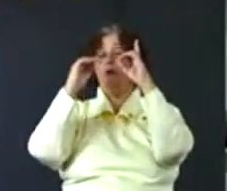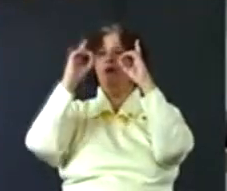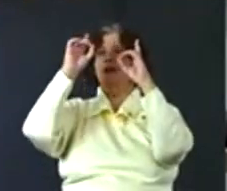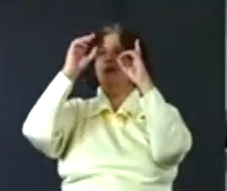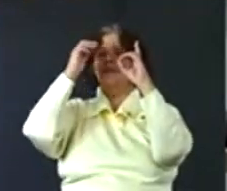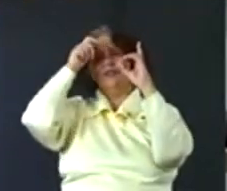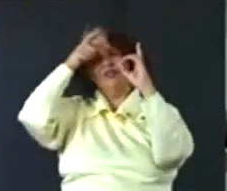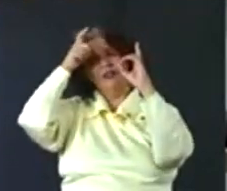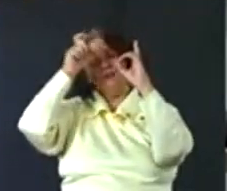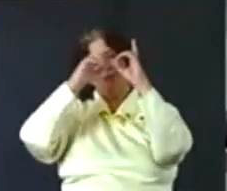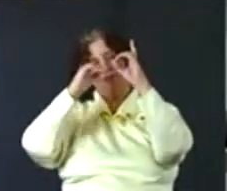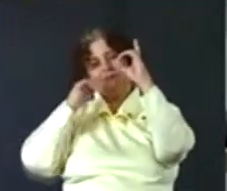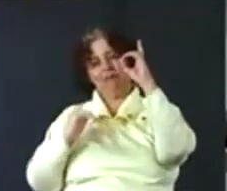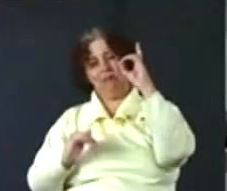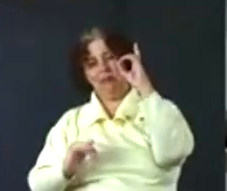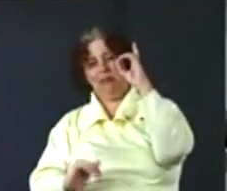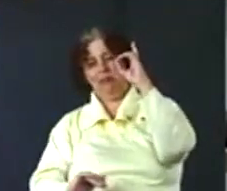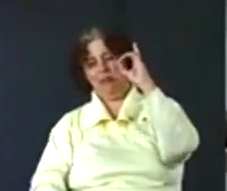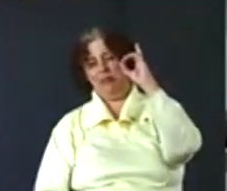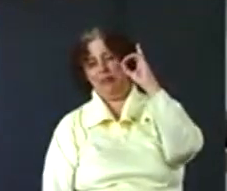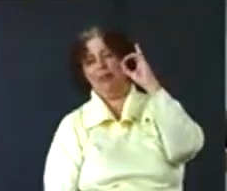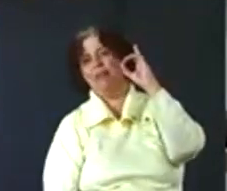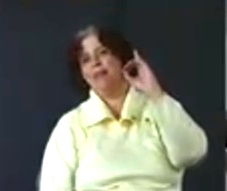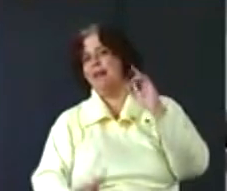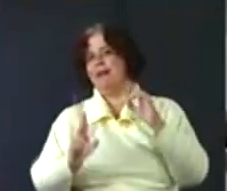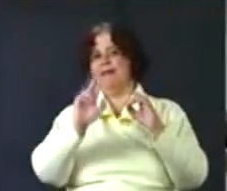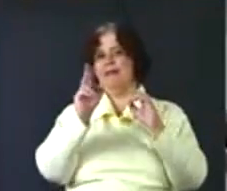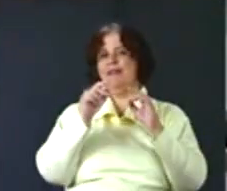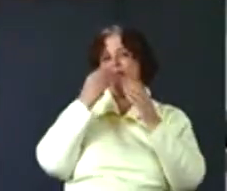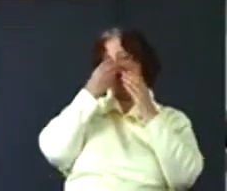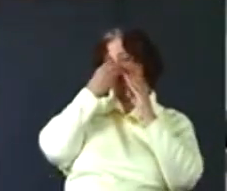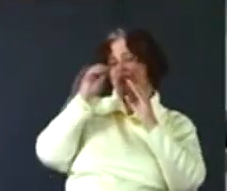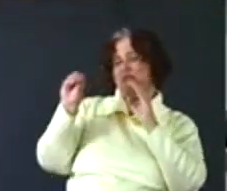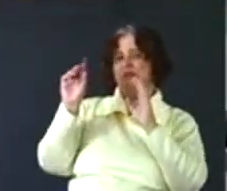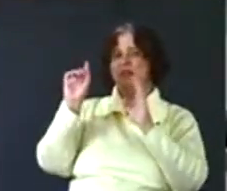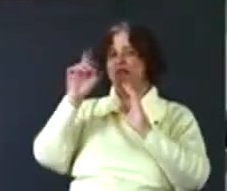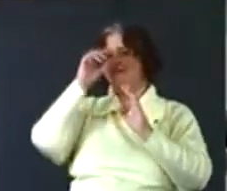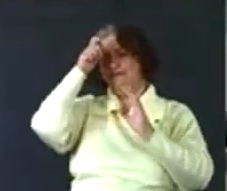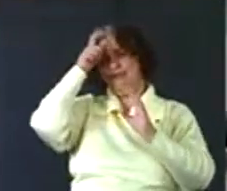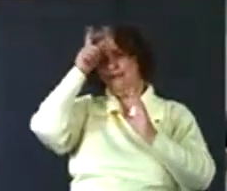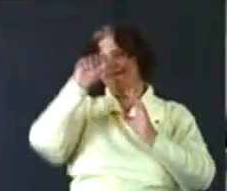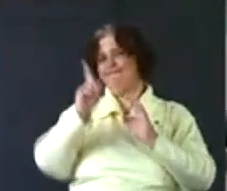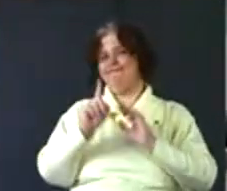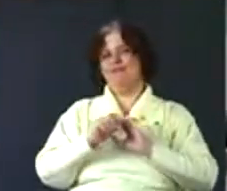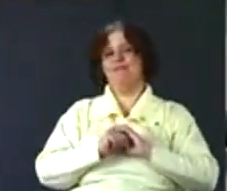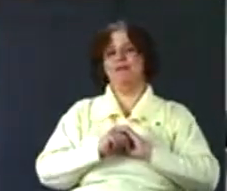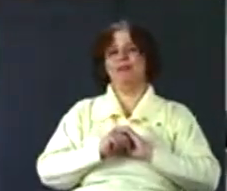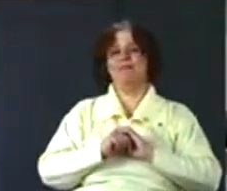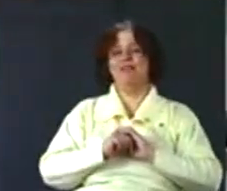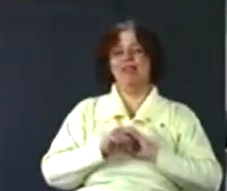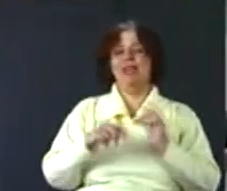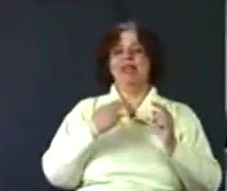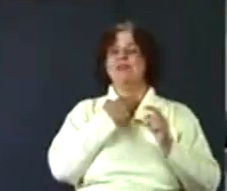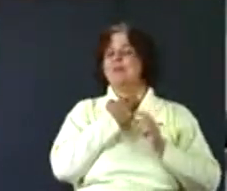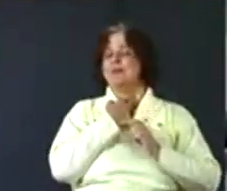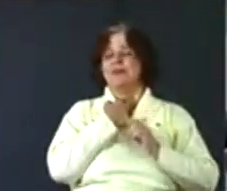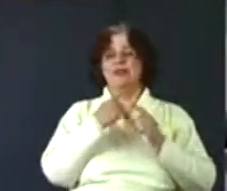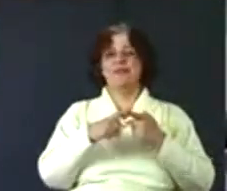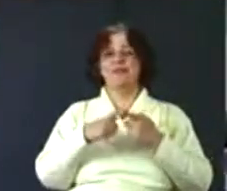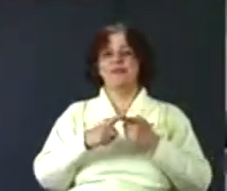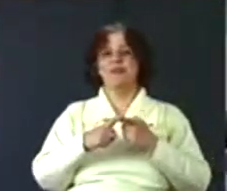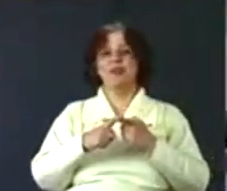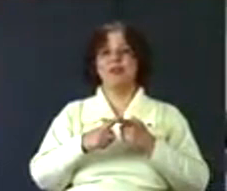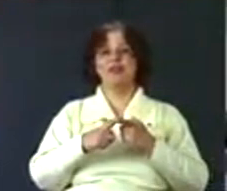por trás de toda essa fúria de judeus e dos moradores de Esmirna, é o diabo. E nós não podemos